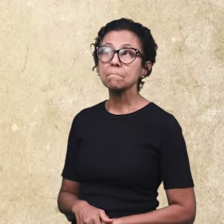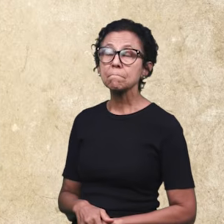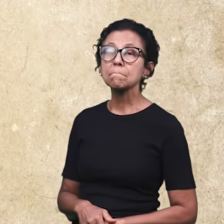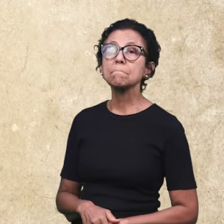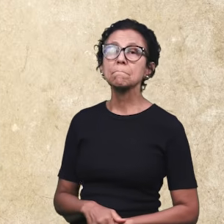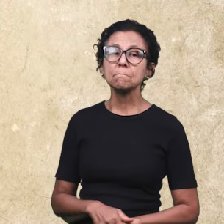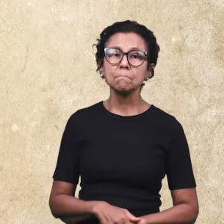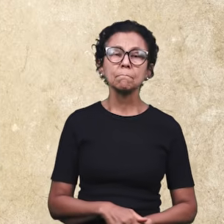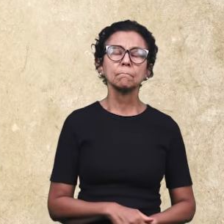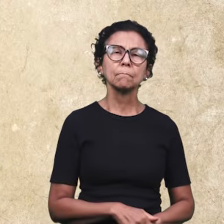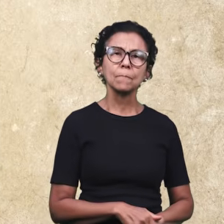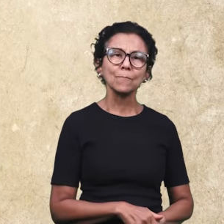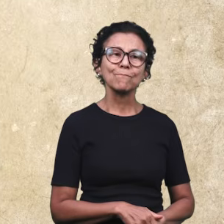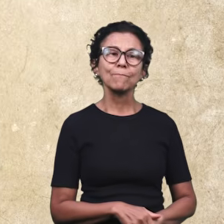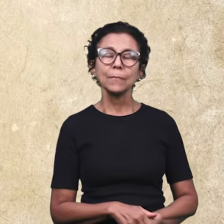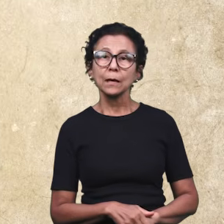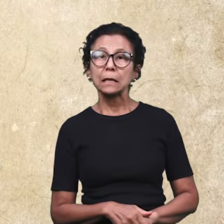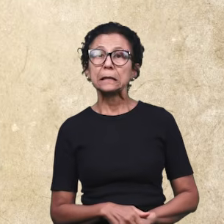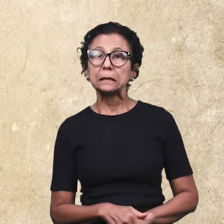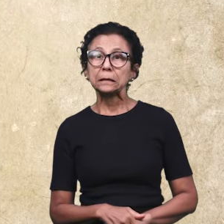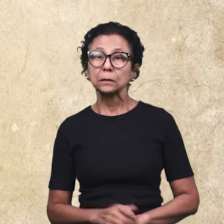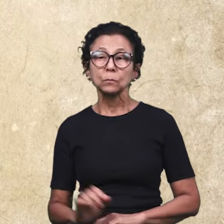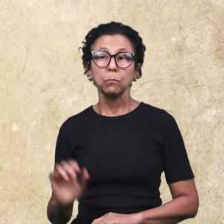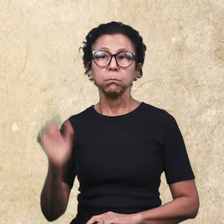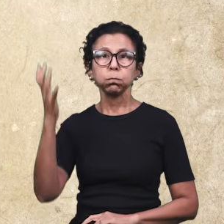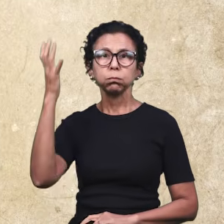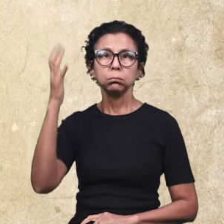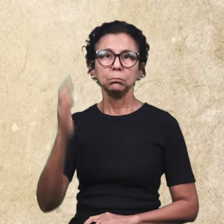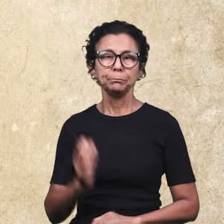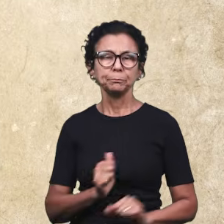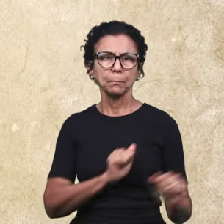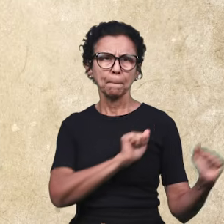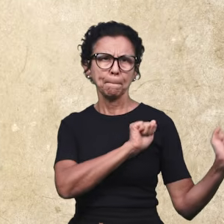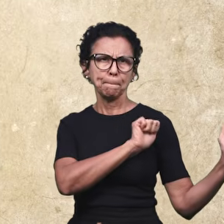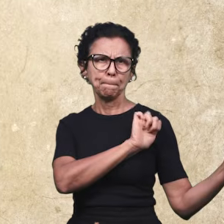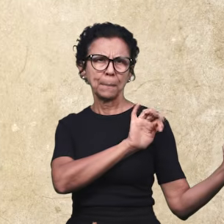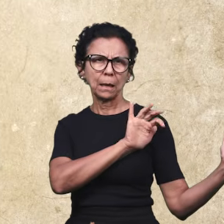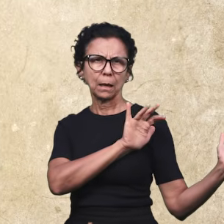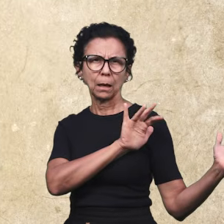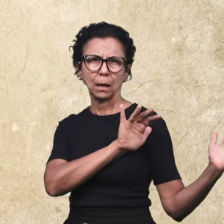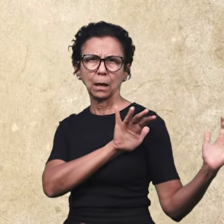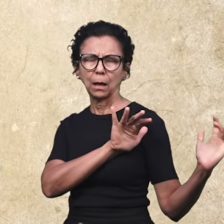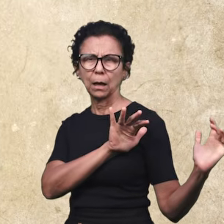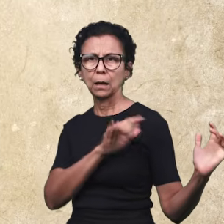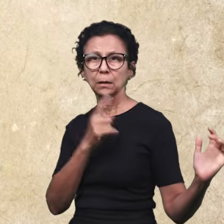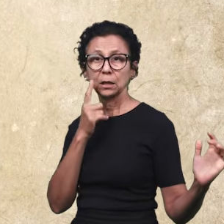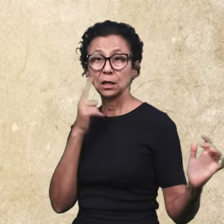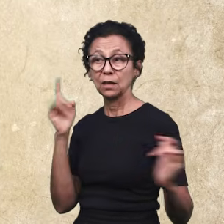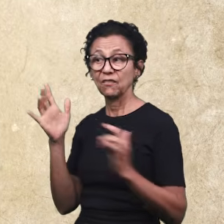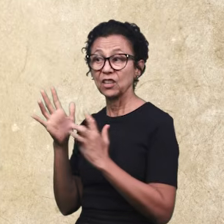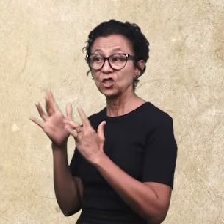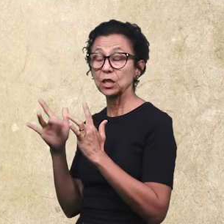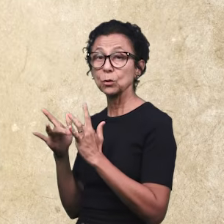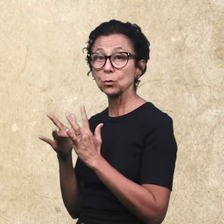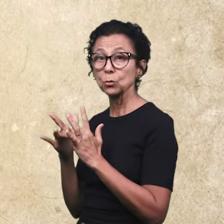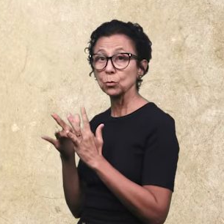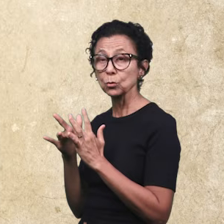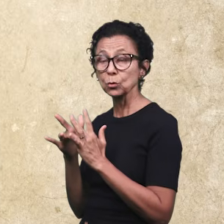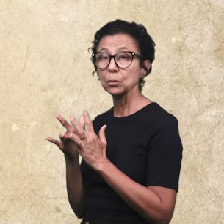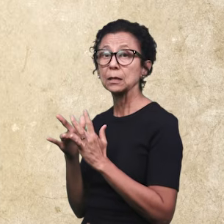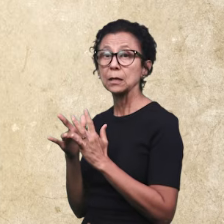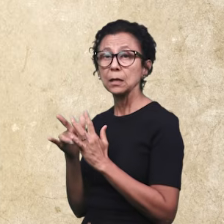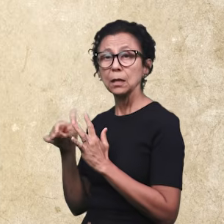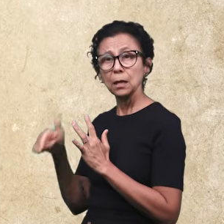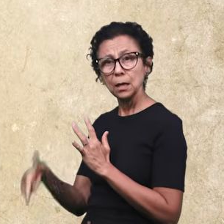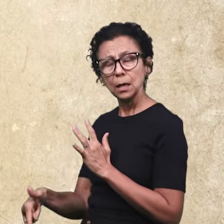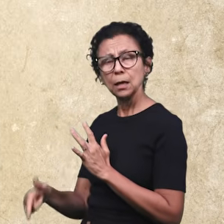E aconteceu que, apertando-o a multidão para ouvir a palavra de Deus, estava ele junto